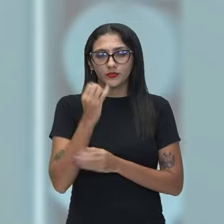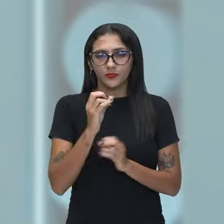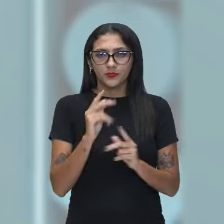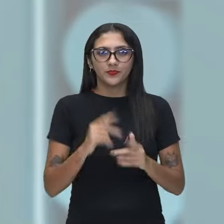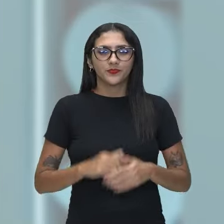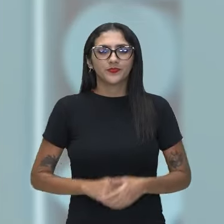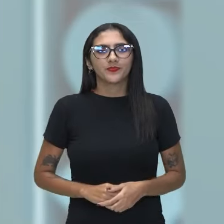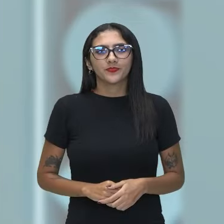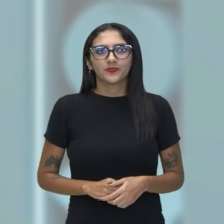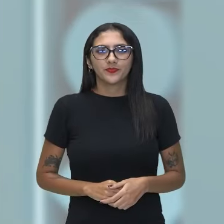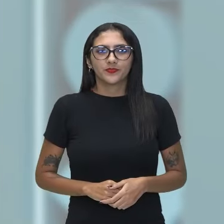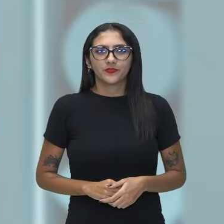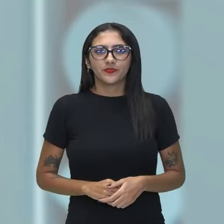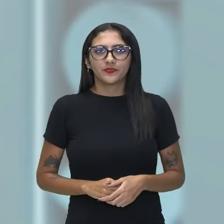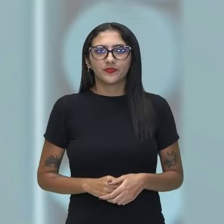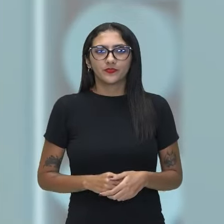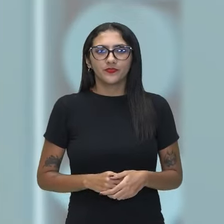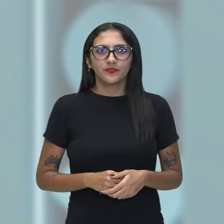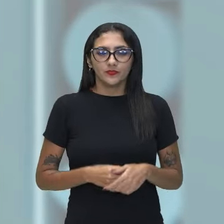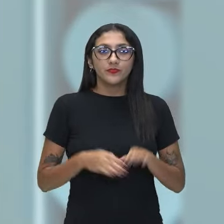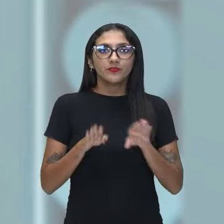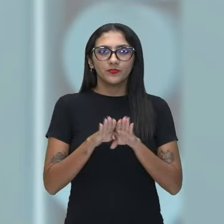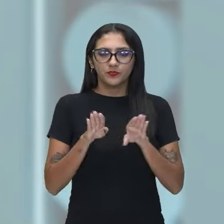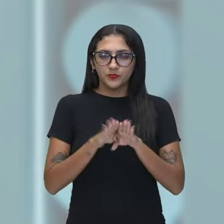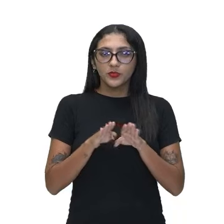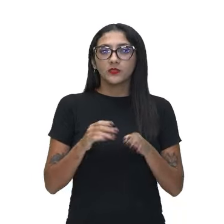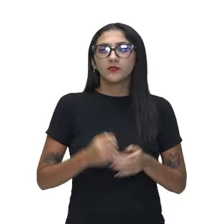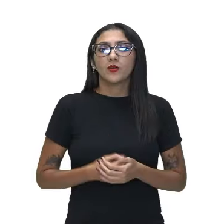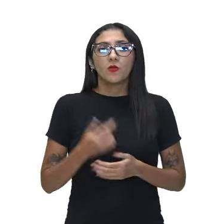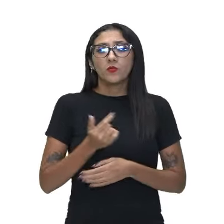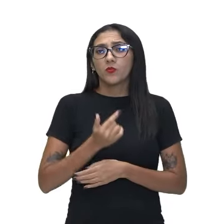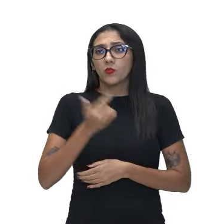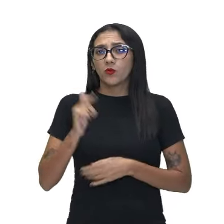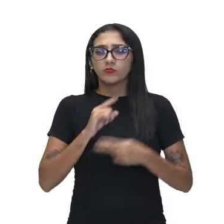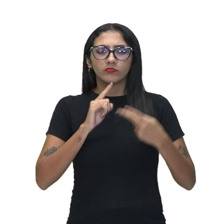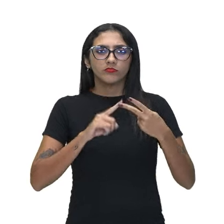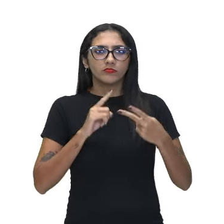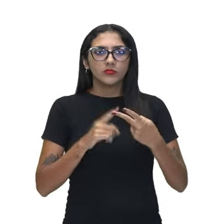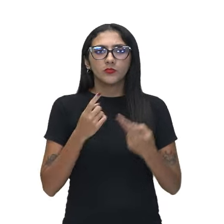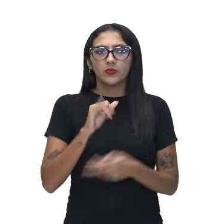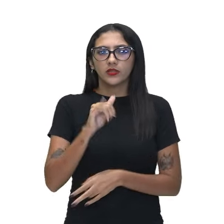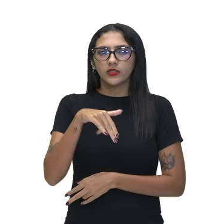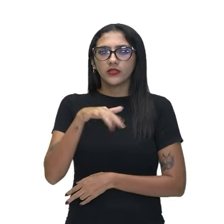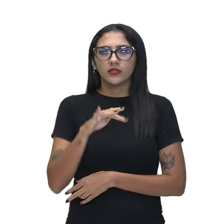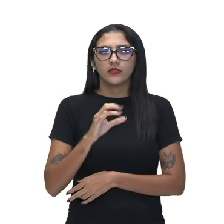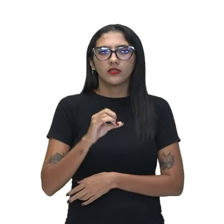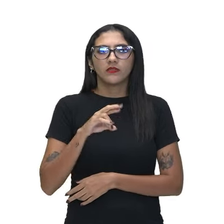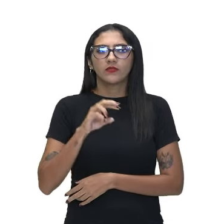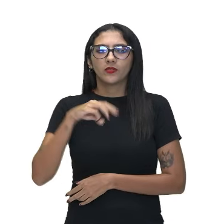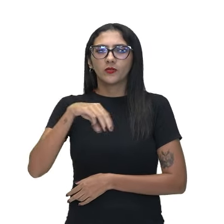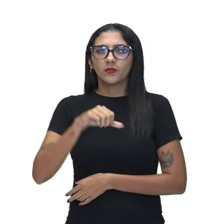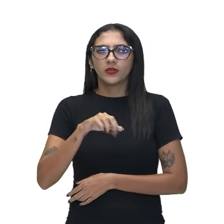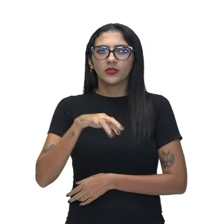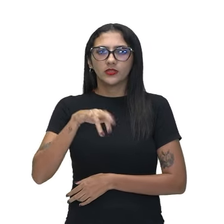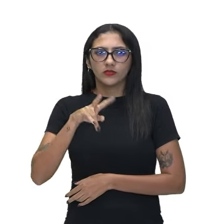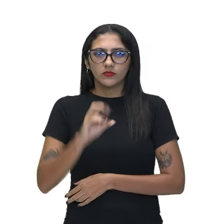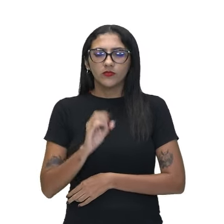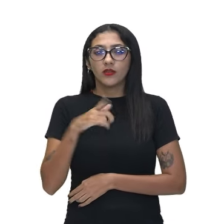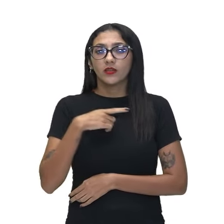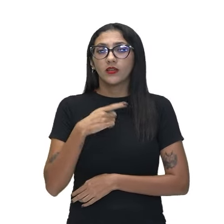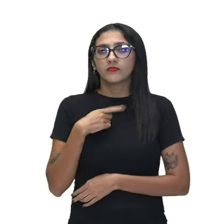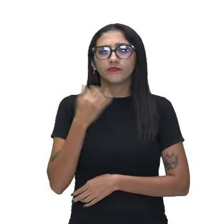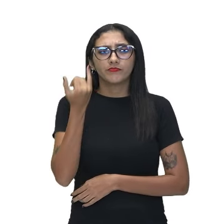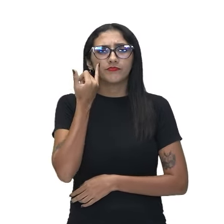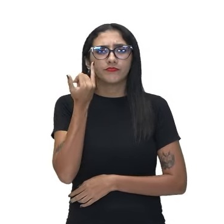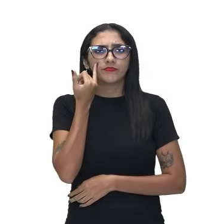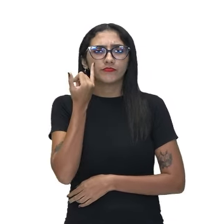correto? Mas para além do resumo indicativo, nós temos o resumo informativo. Acompanhem, olhem só. Ele é mais